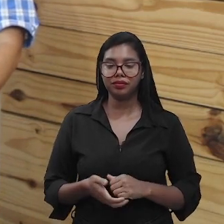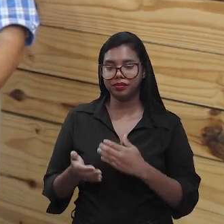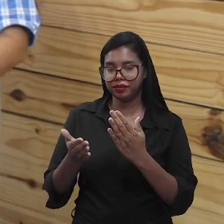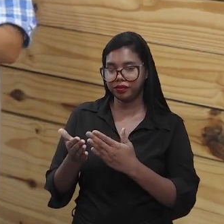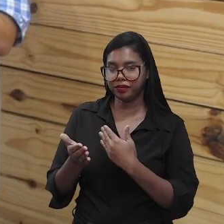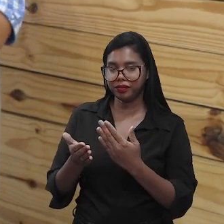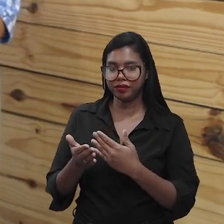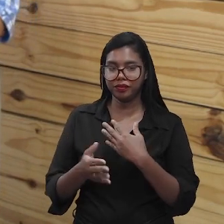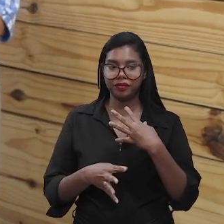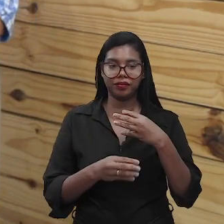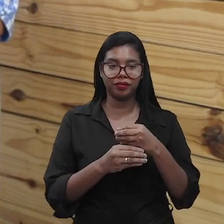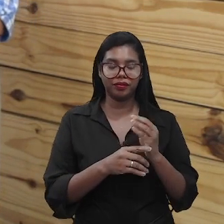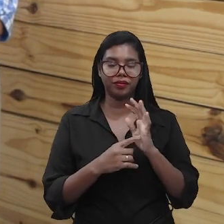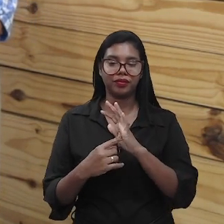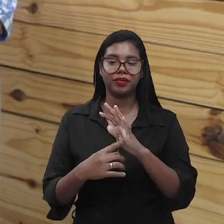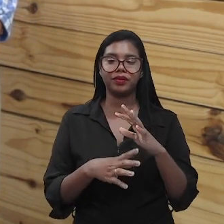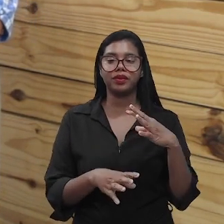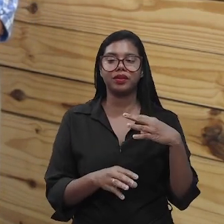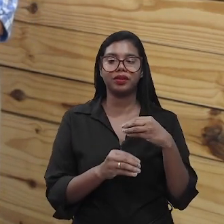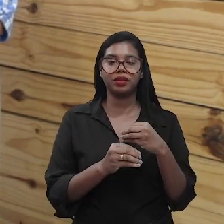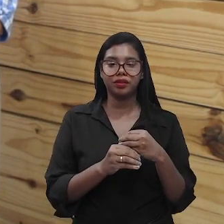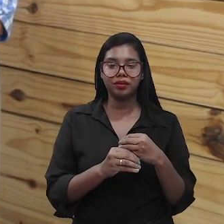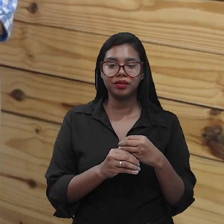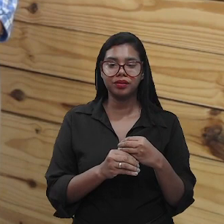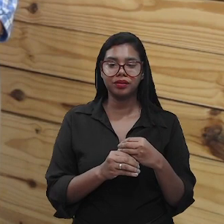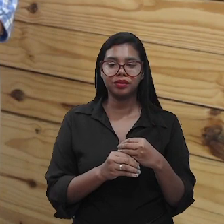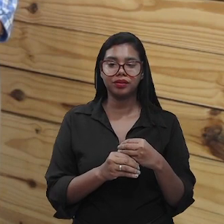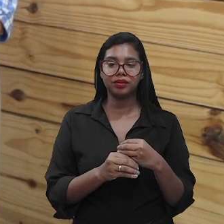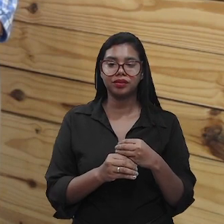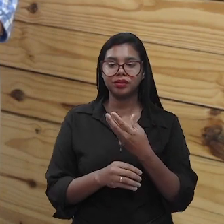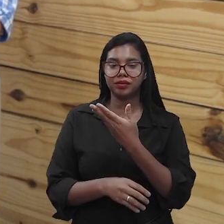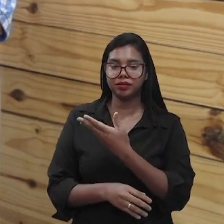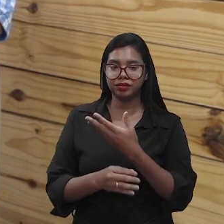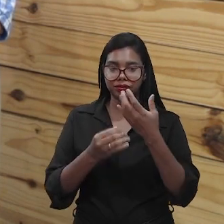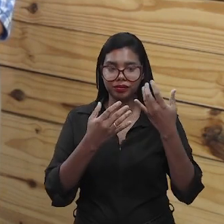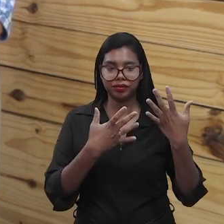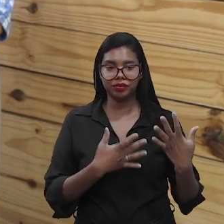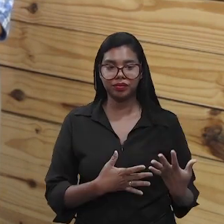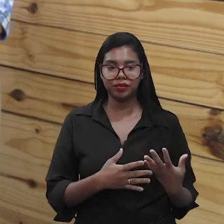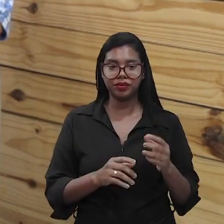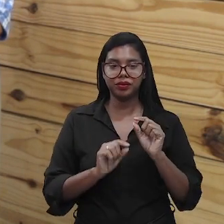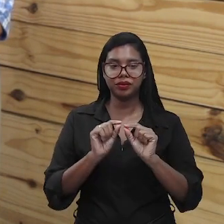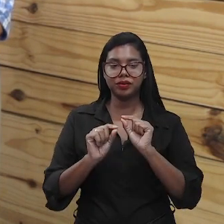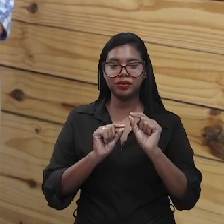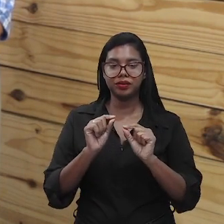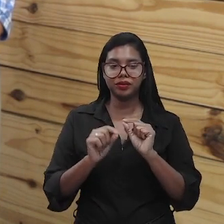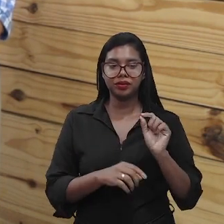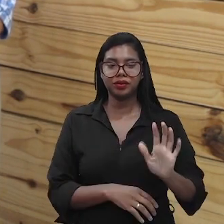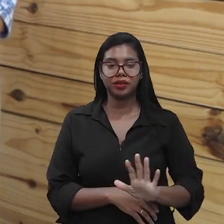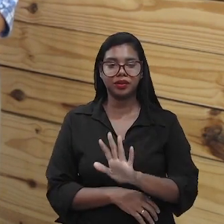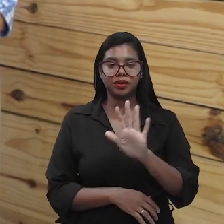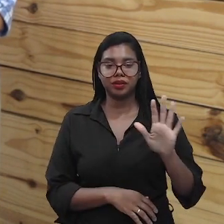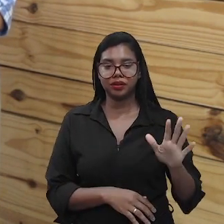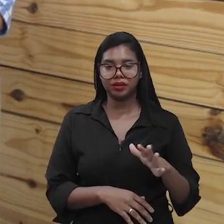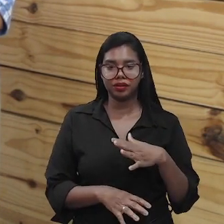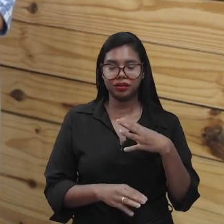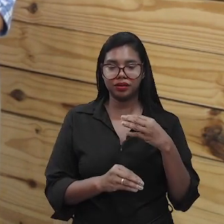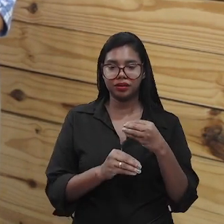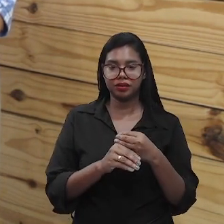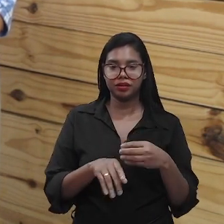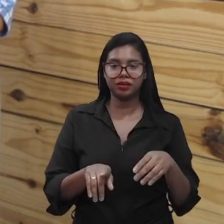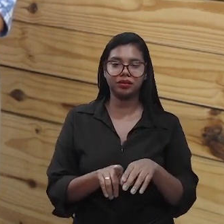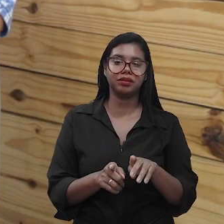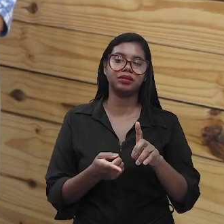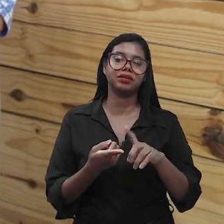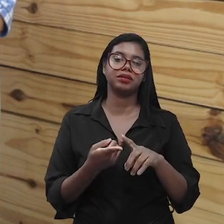colaboração, eu, ao mesmo tempo, fazia com que o público delas, né, se apropriasse